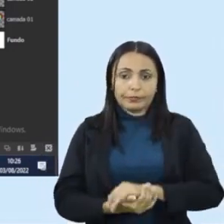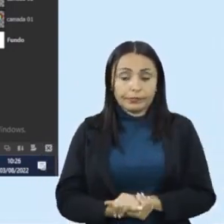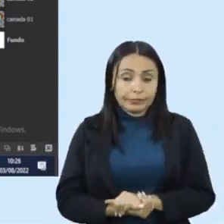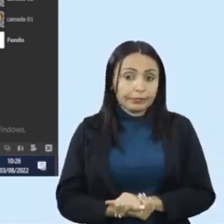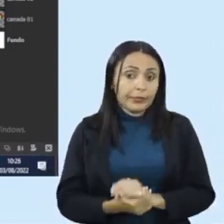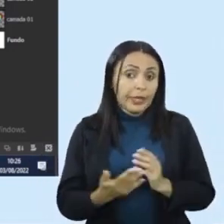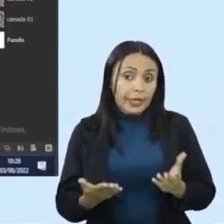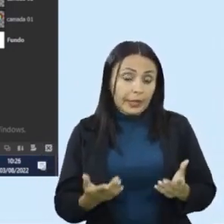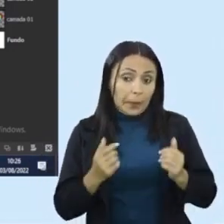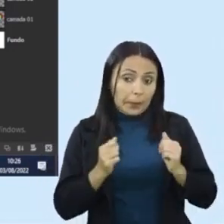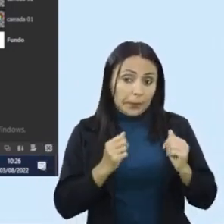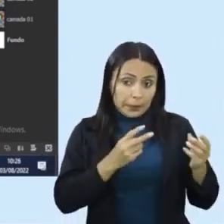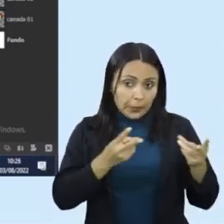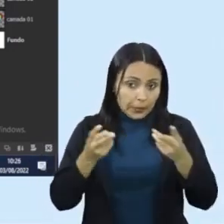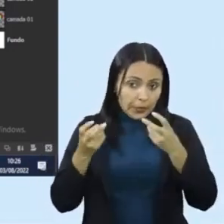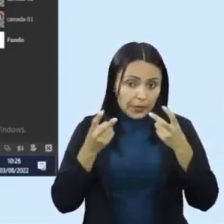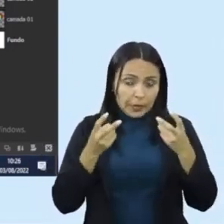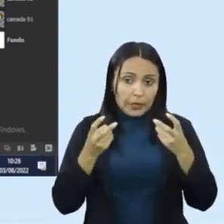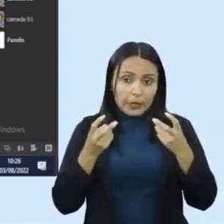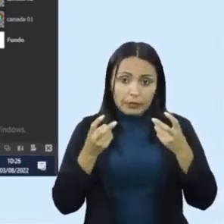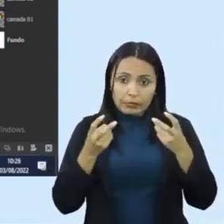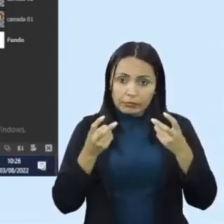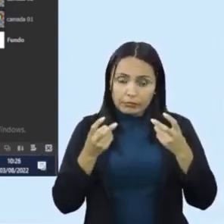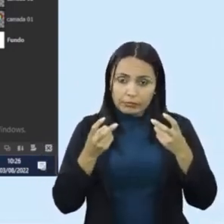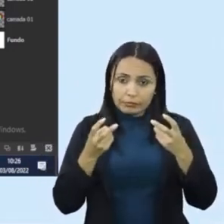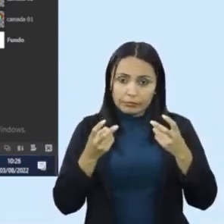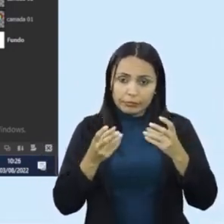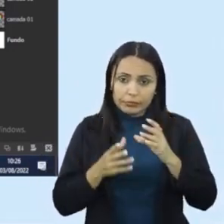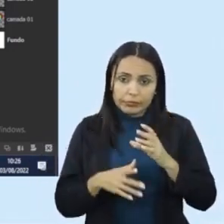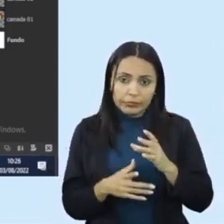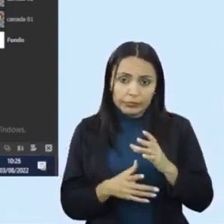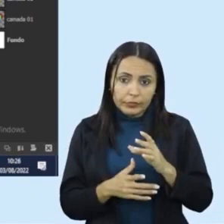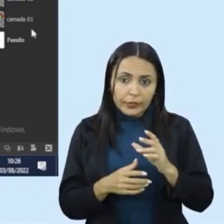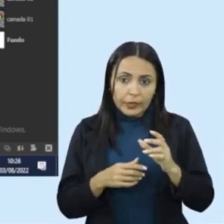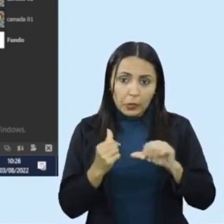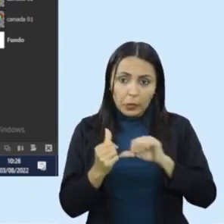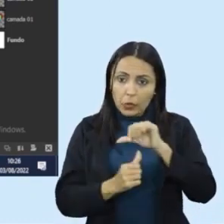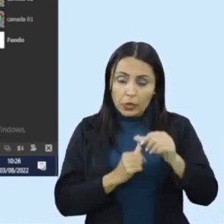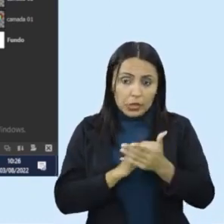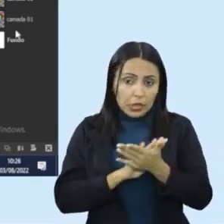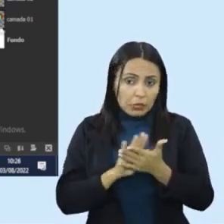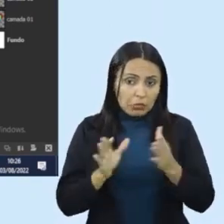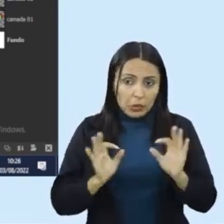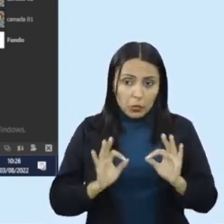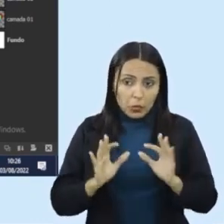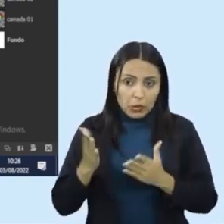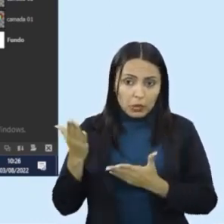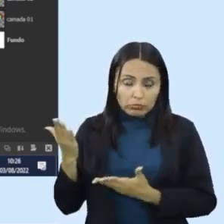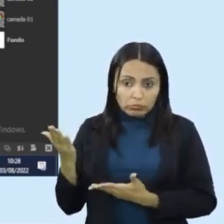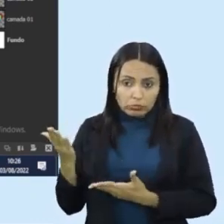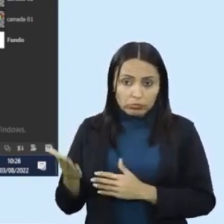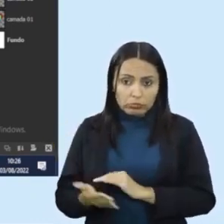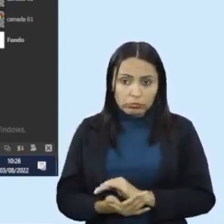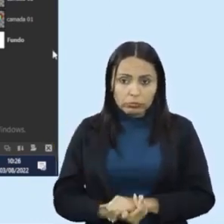Pode perceber, né? A gente não vai ver nada alterado, só se tirar as duas.